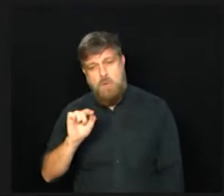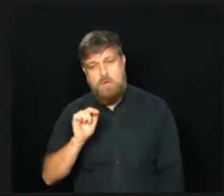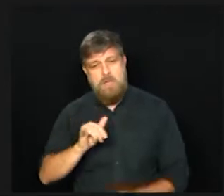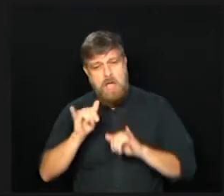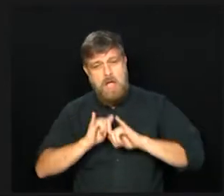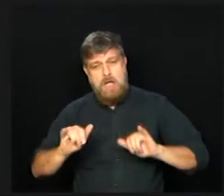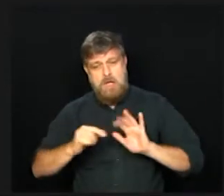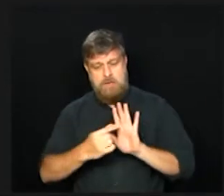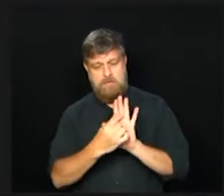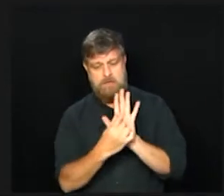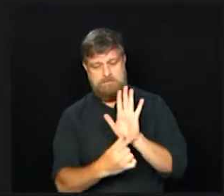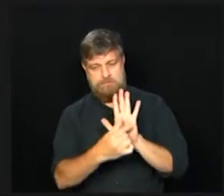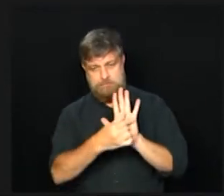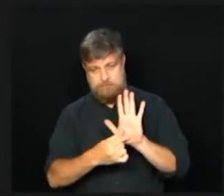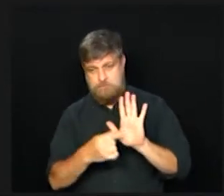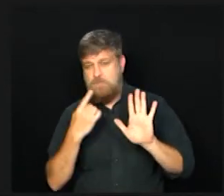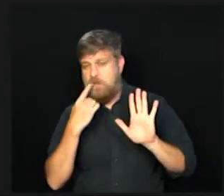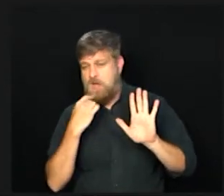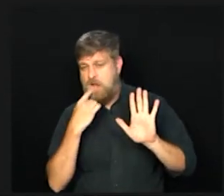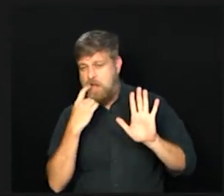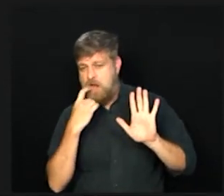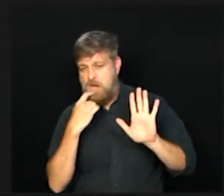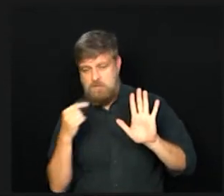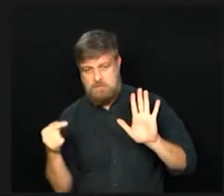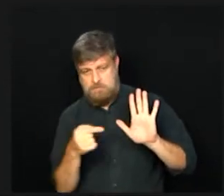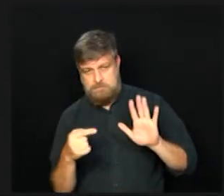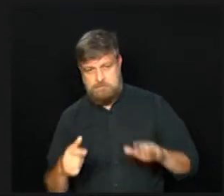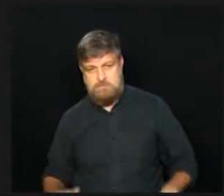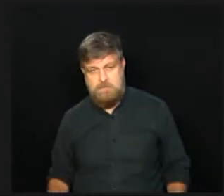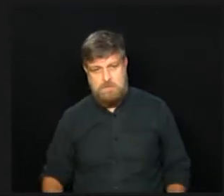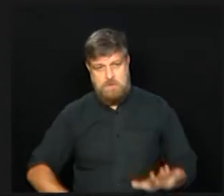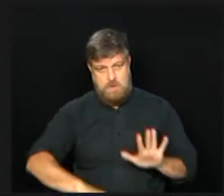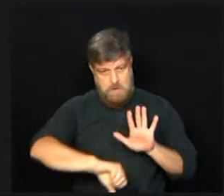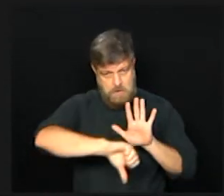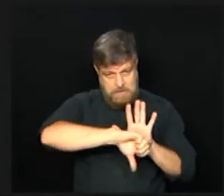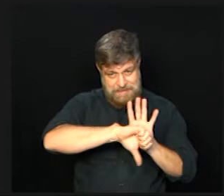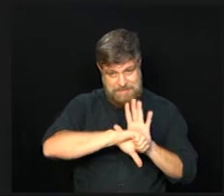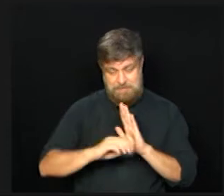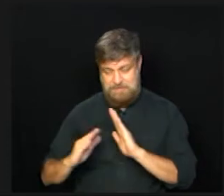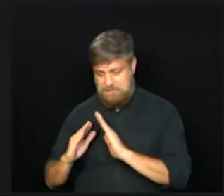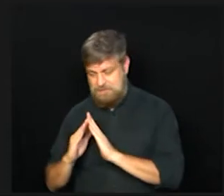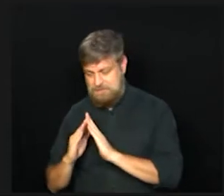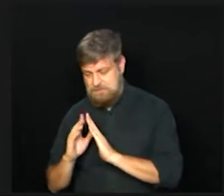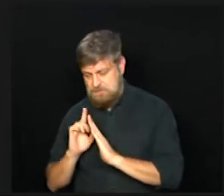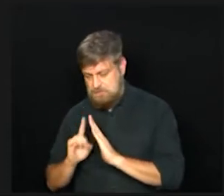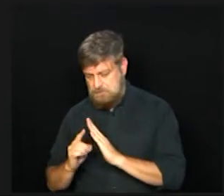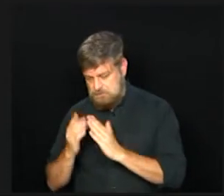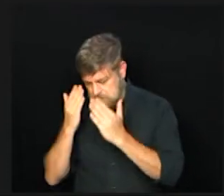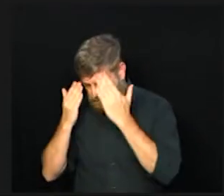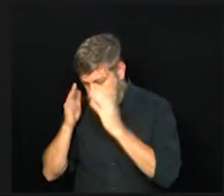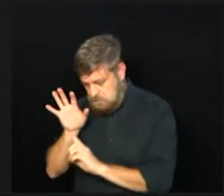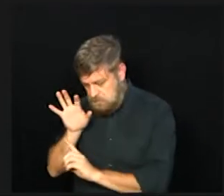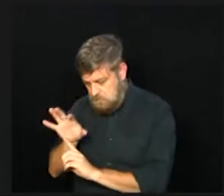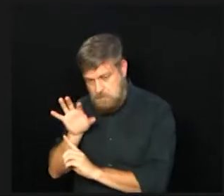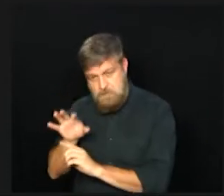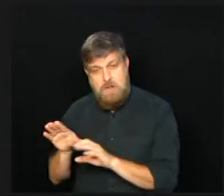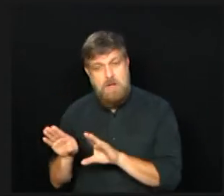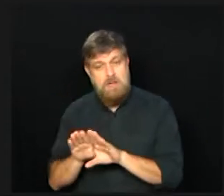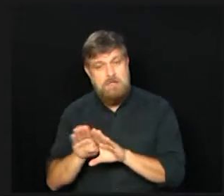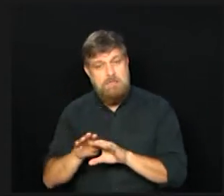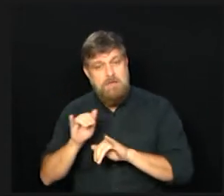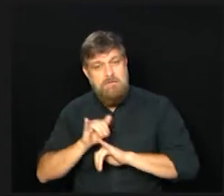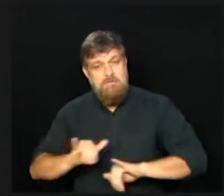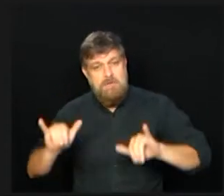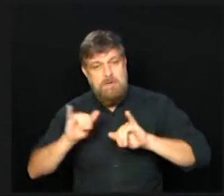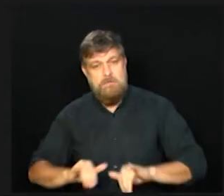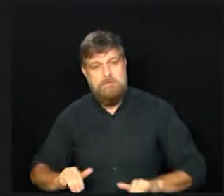Sinal Vermelho. Com a criminalização da violência doméstica psicológica, também foi instituída a campanha